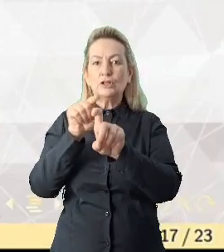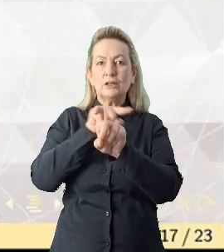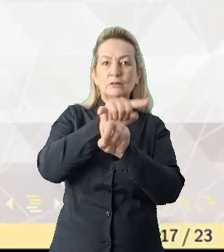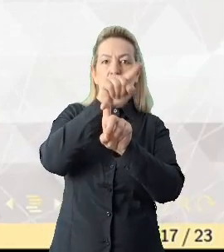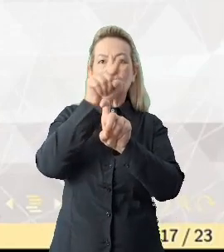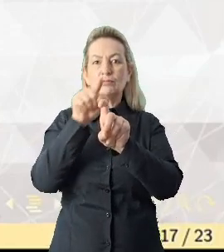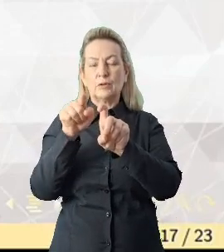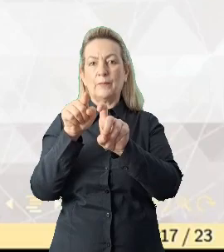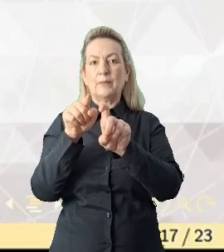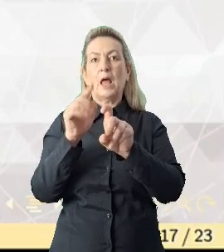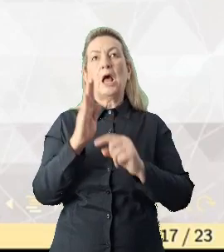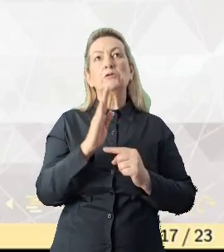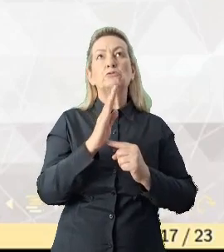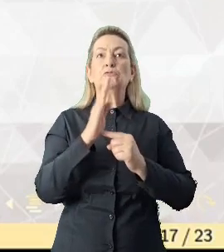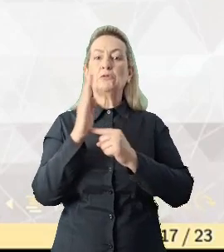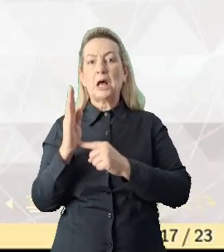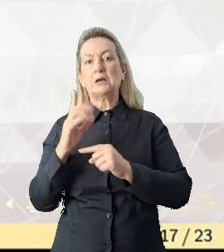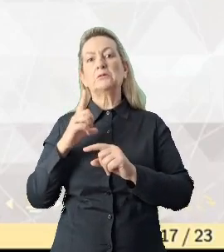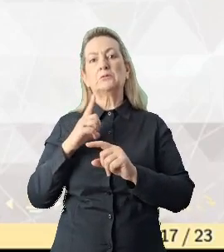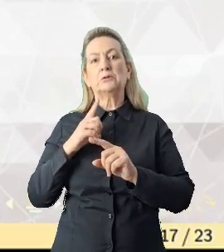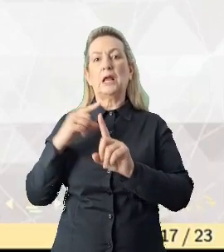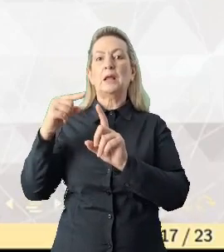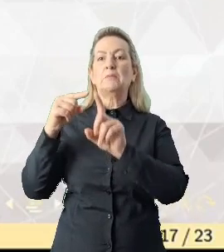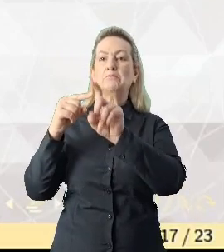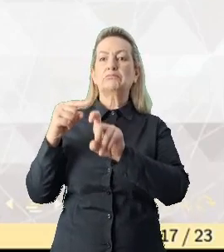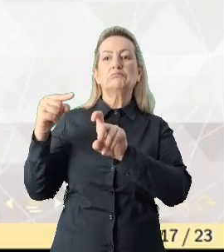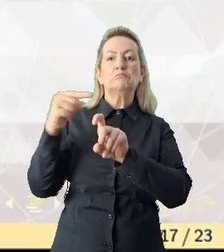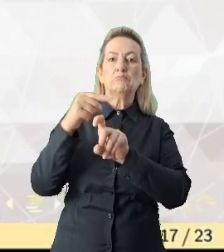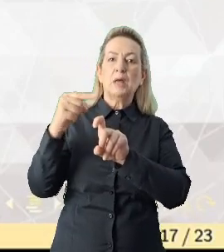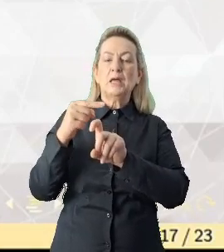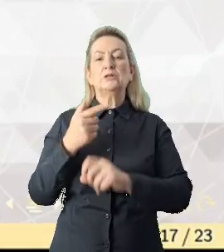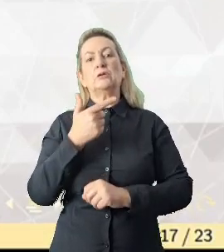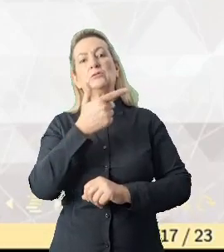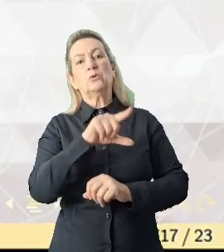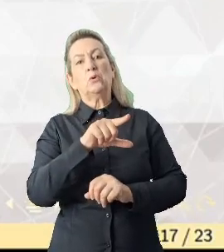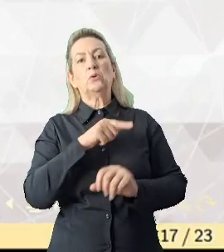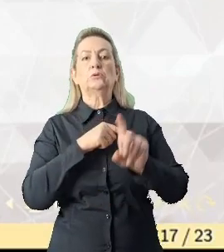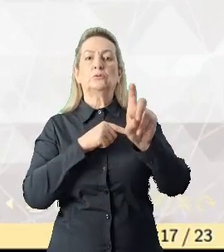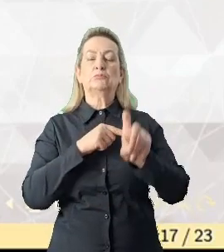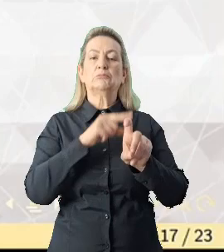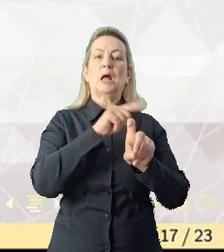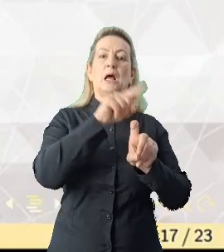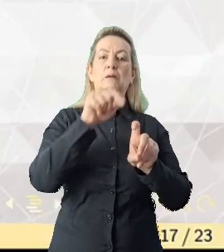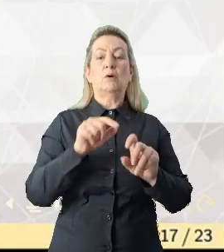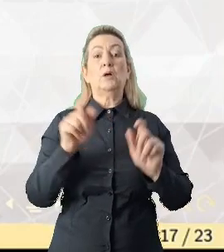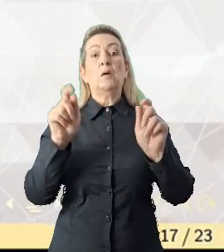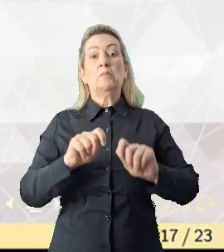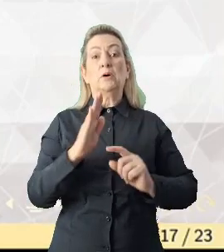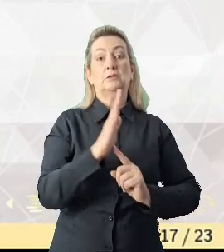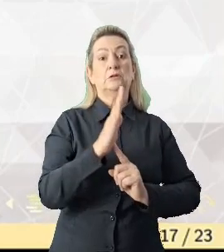a medida da mediana. Em um dos lados você vai ter a média, né? E no outro lado você vai ter a